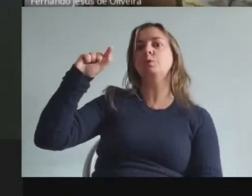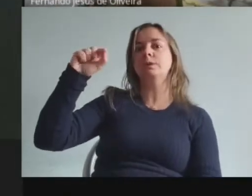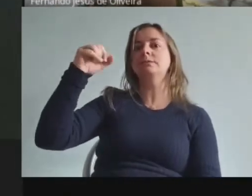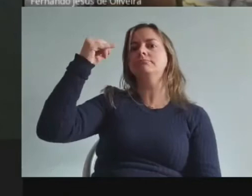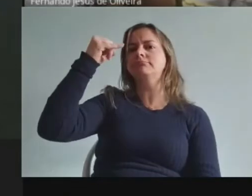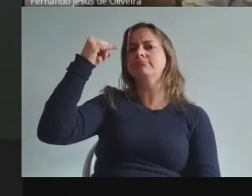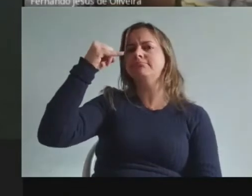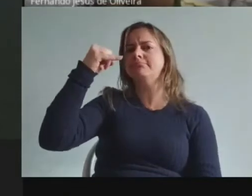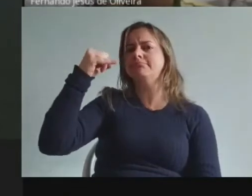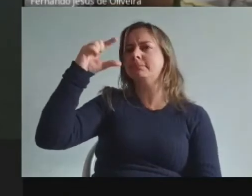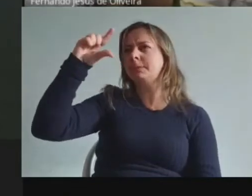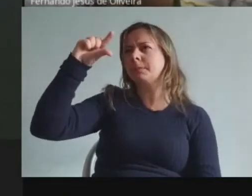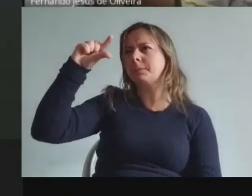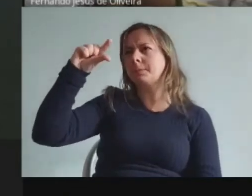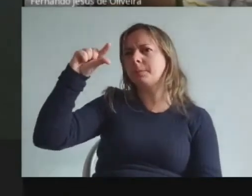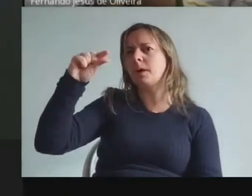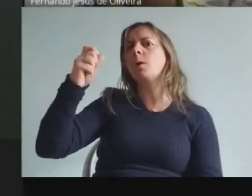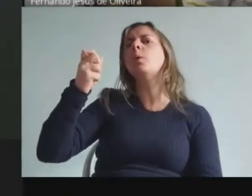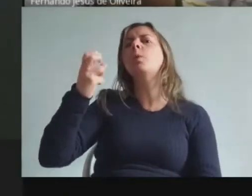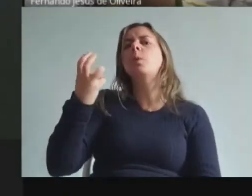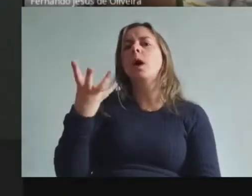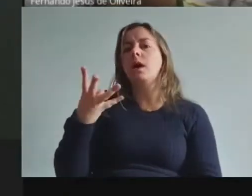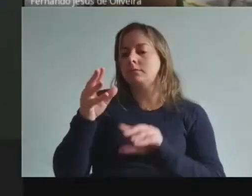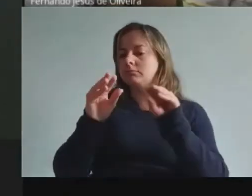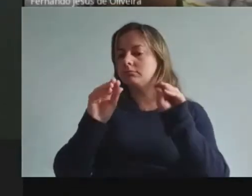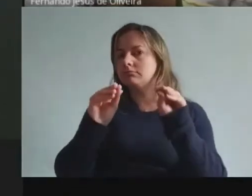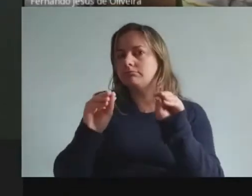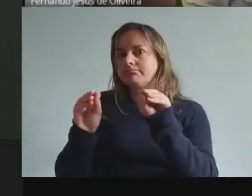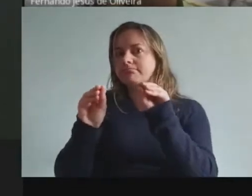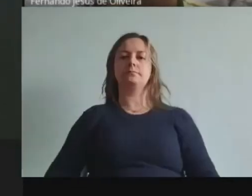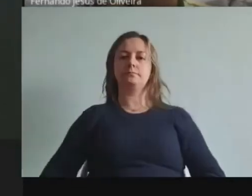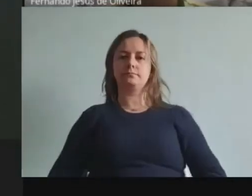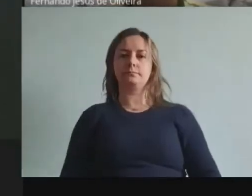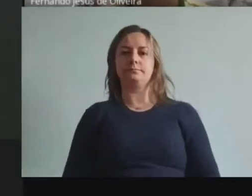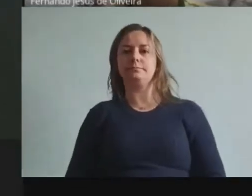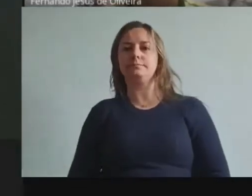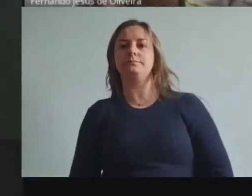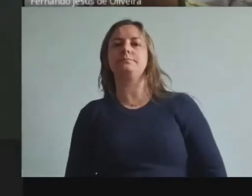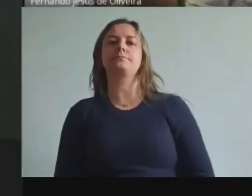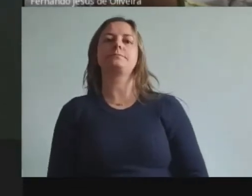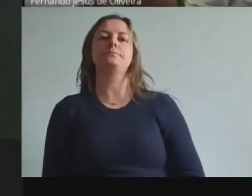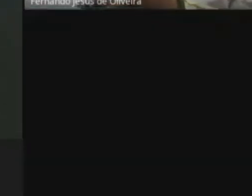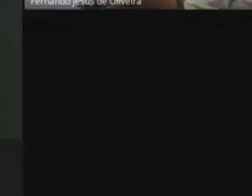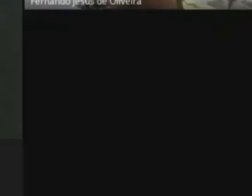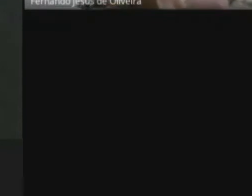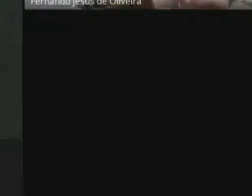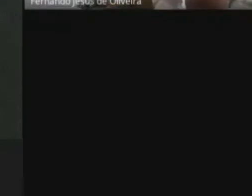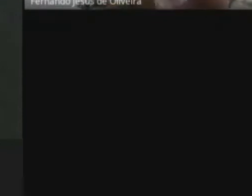no expoente o número de casas que você andou com a vírgula. Ok?